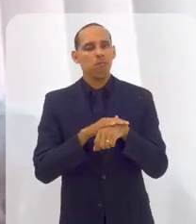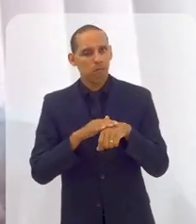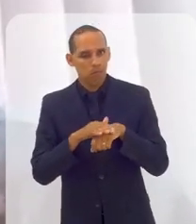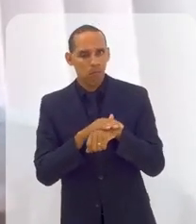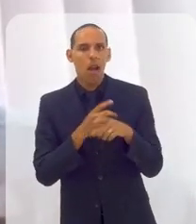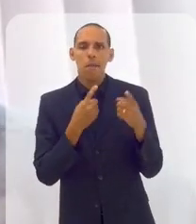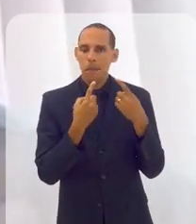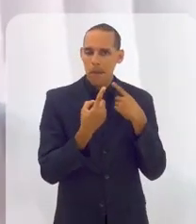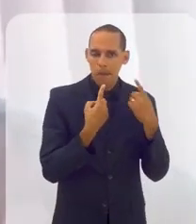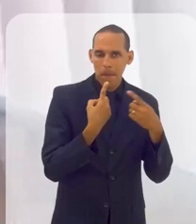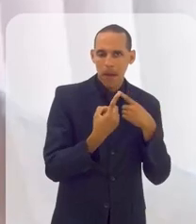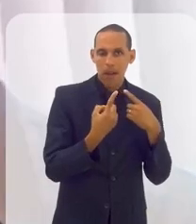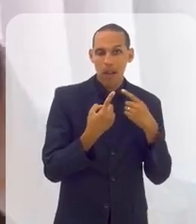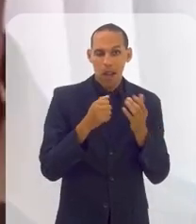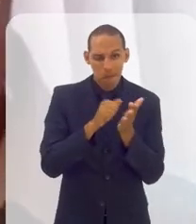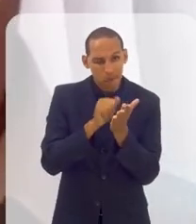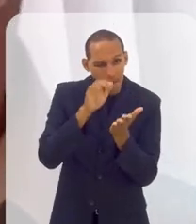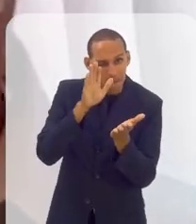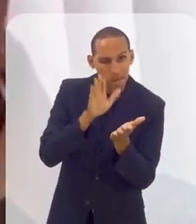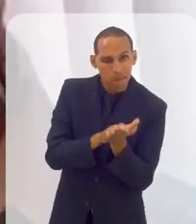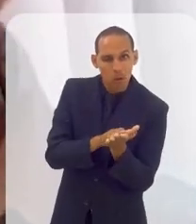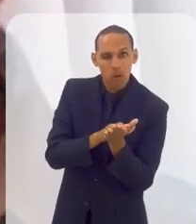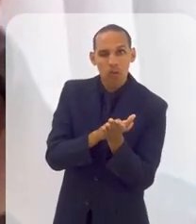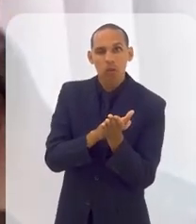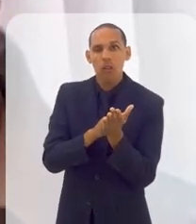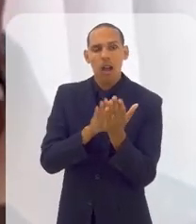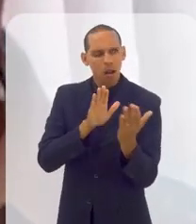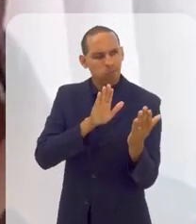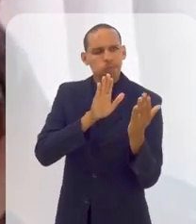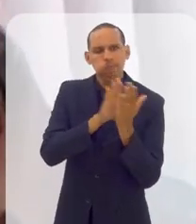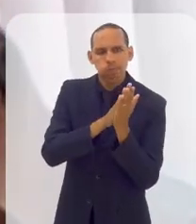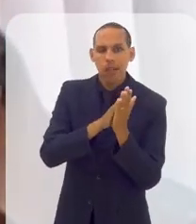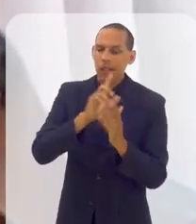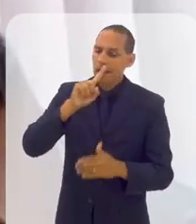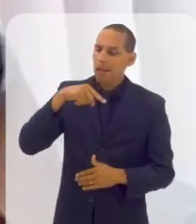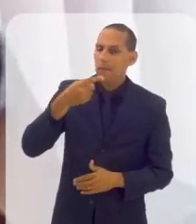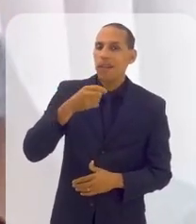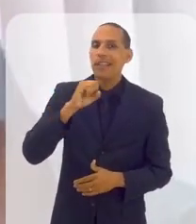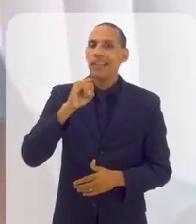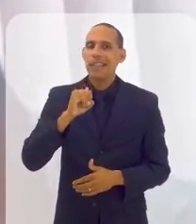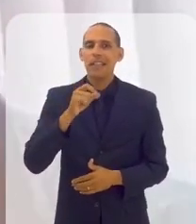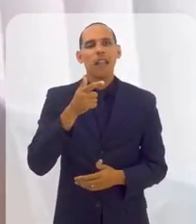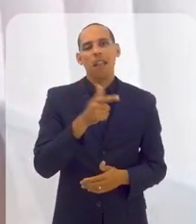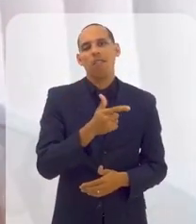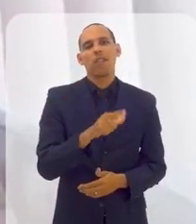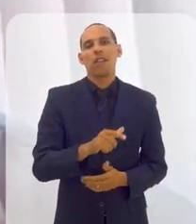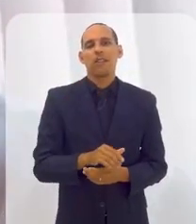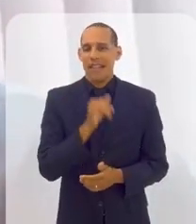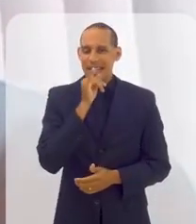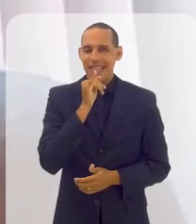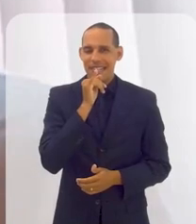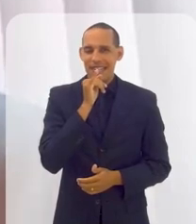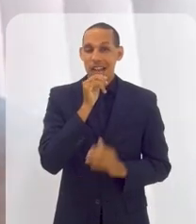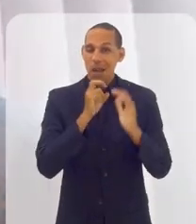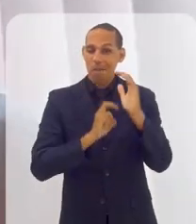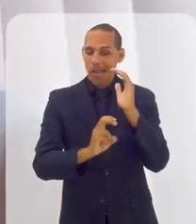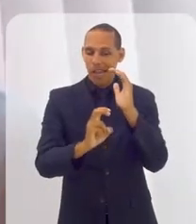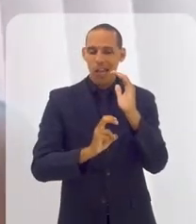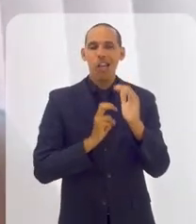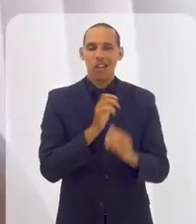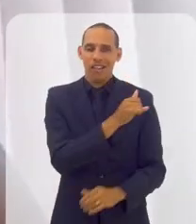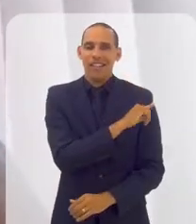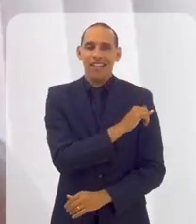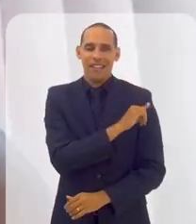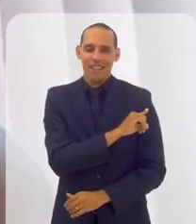a conversa, buscar o diálogo. A questão da multa, a questão mais do confronto, só quando não tem. Vou dar um exemplo.